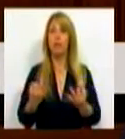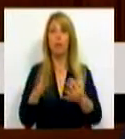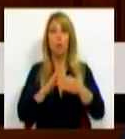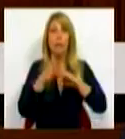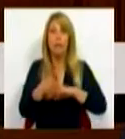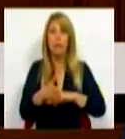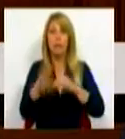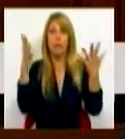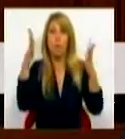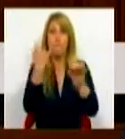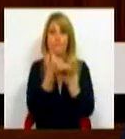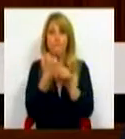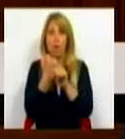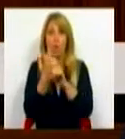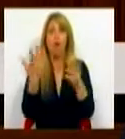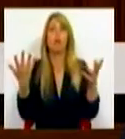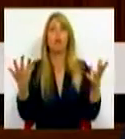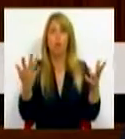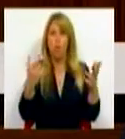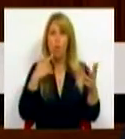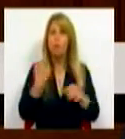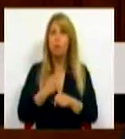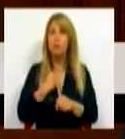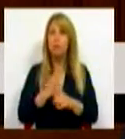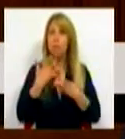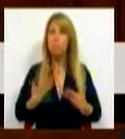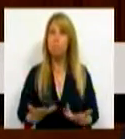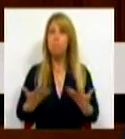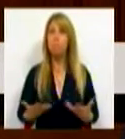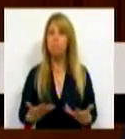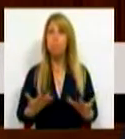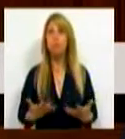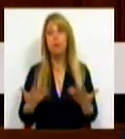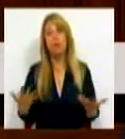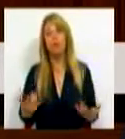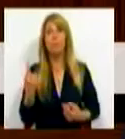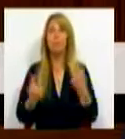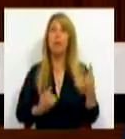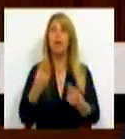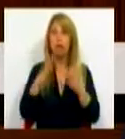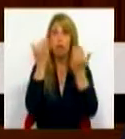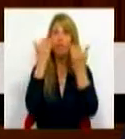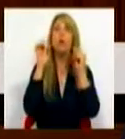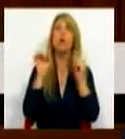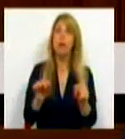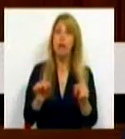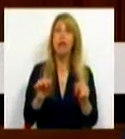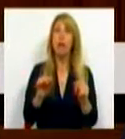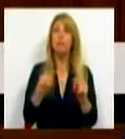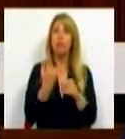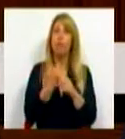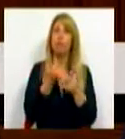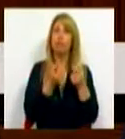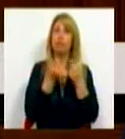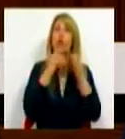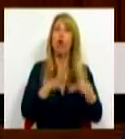e operacionalmente era pesado. Portanto, e muitas das vezes também esse tipo de informações foram sendo construídas e não estavam disponíveis e, portanto,